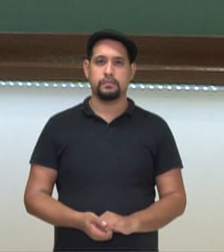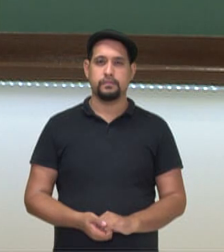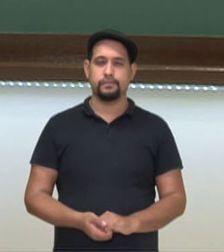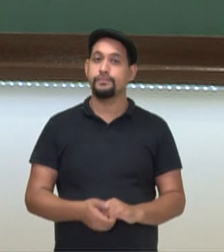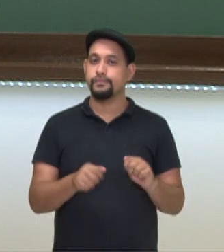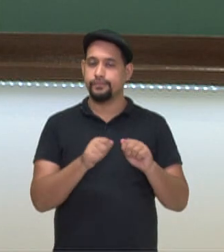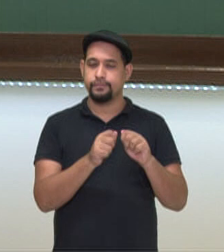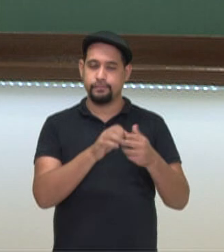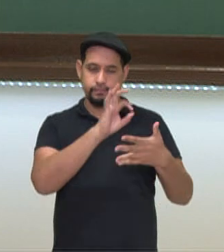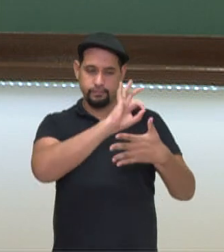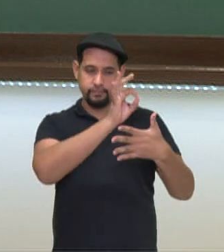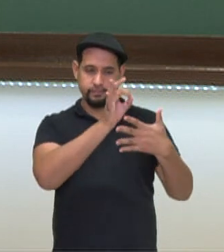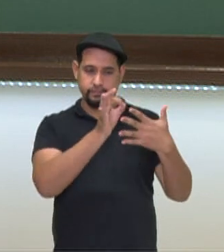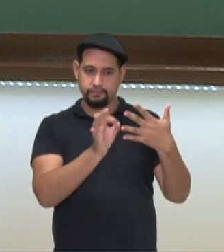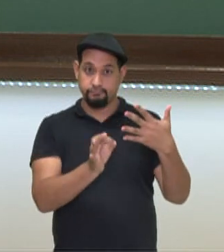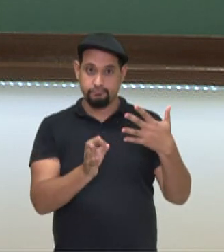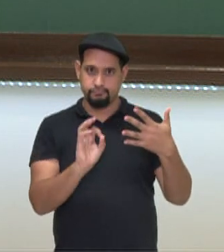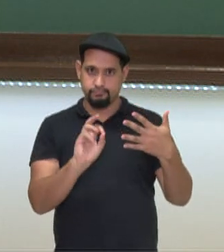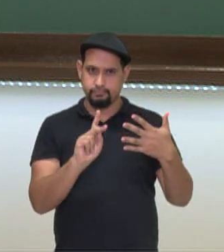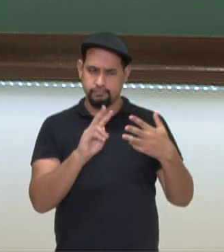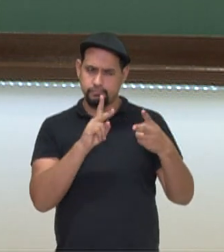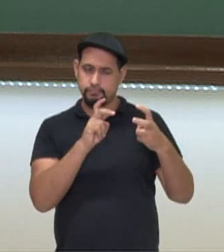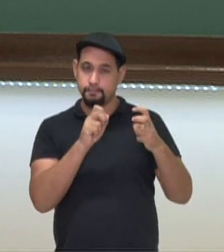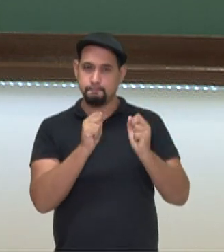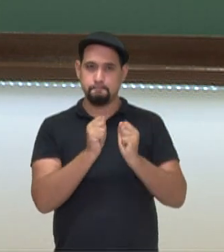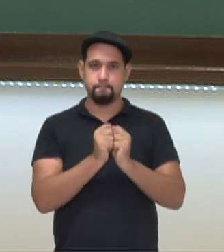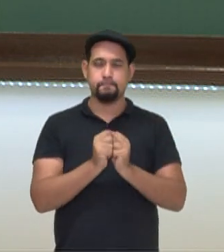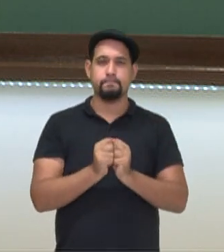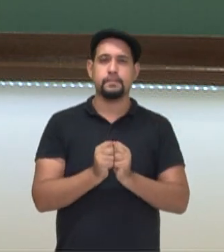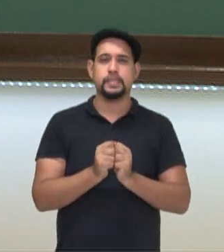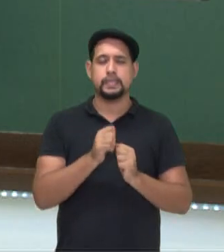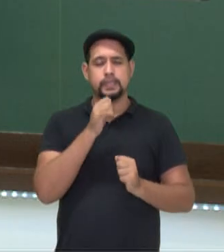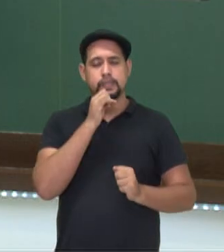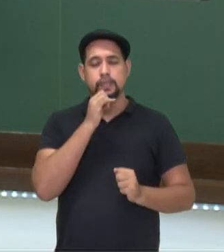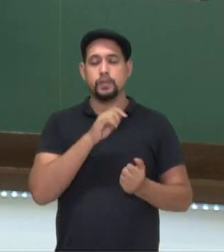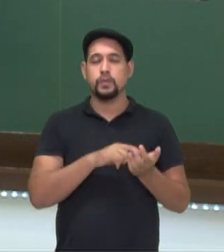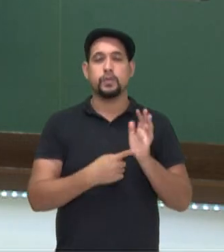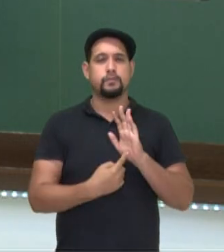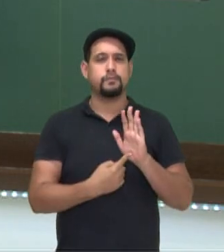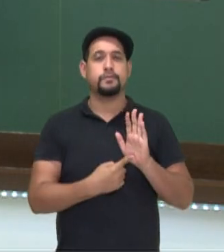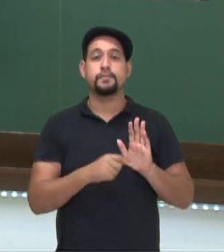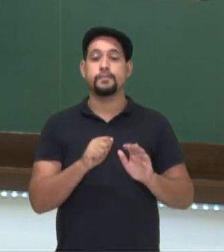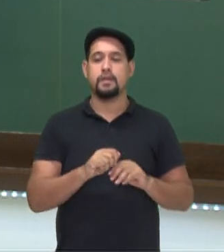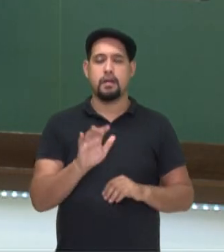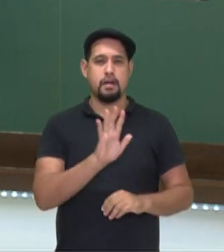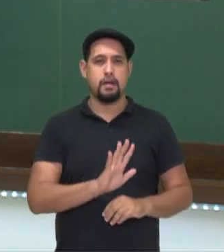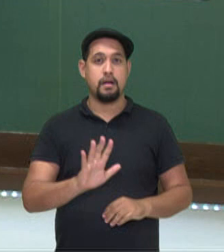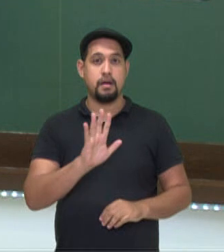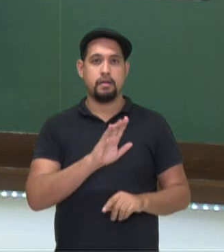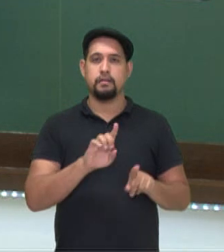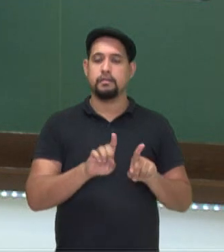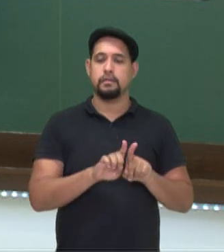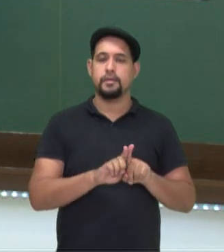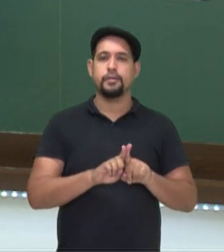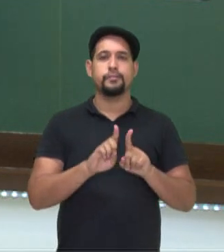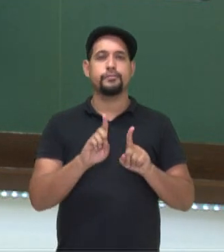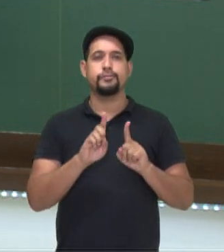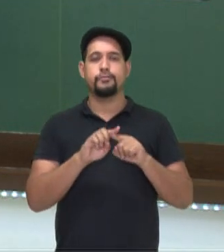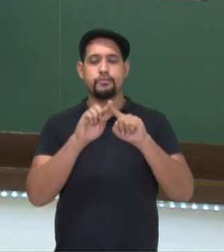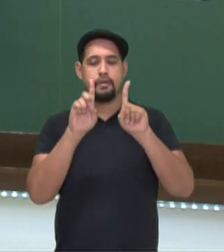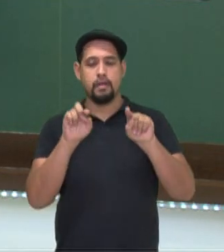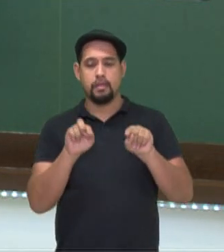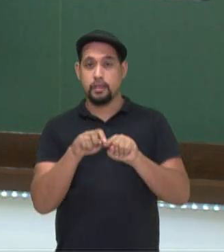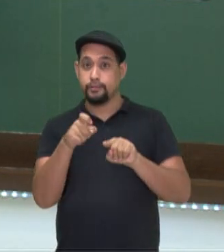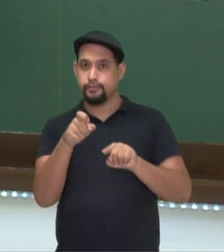Vamos fazer a correção nesse exercício? Confere lá comigo então. Eu quero a expressão algébrica para a área e para o perímetro de um quadrado de lado